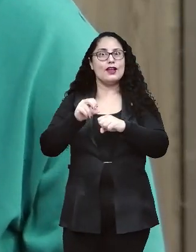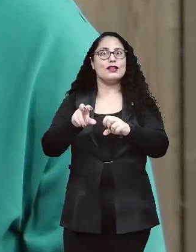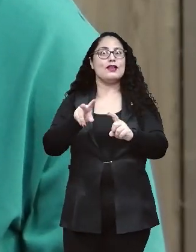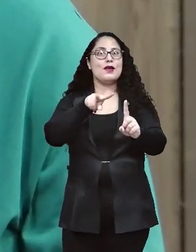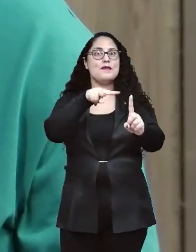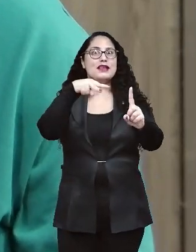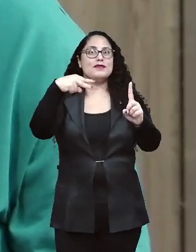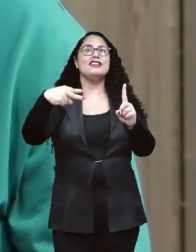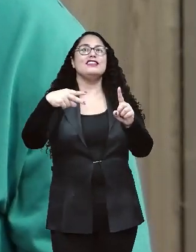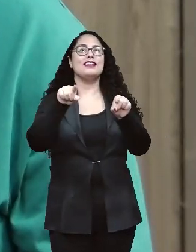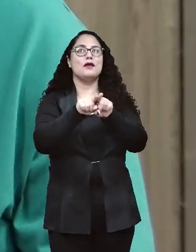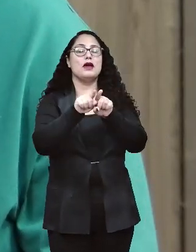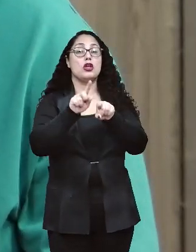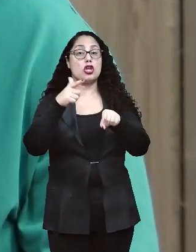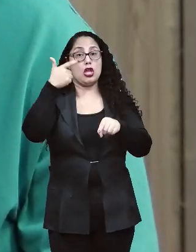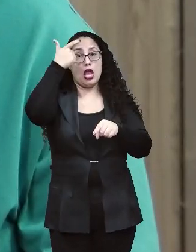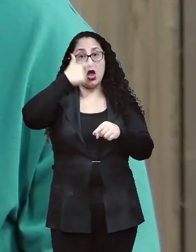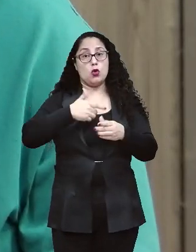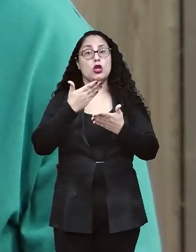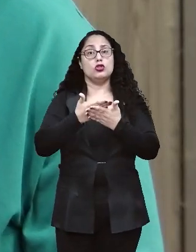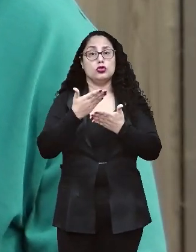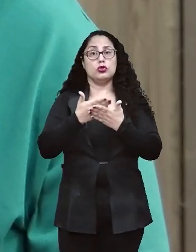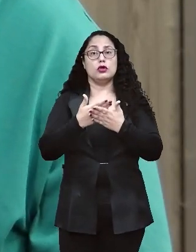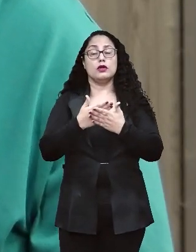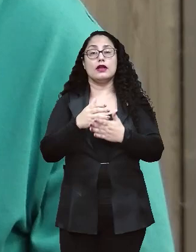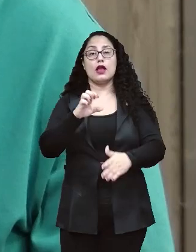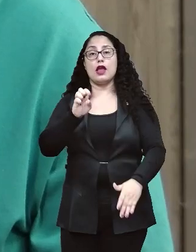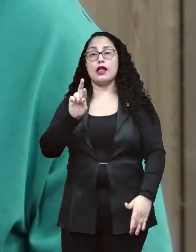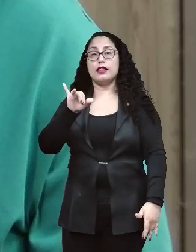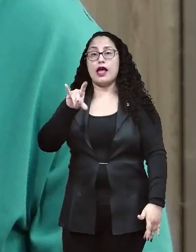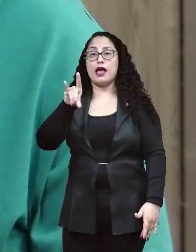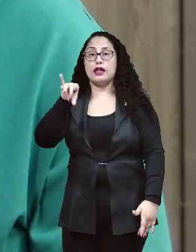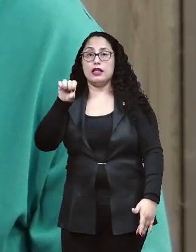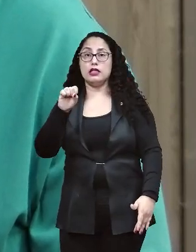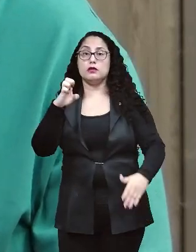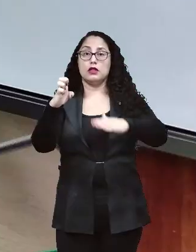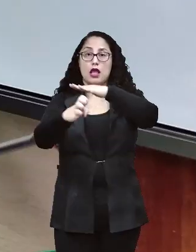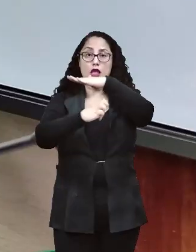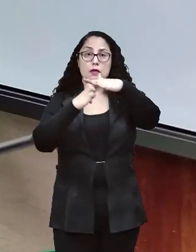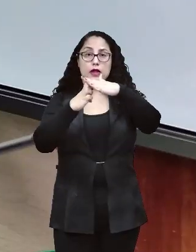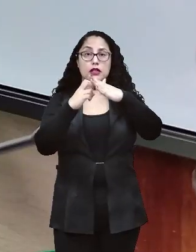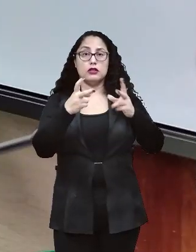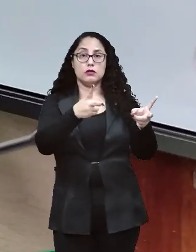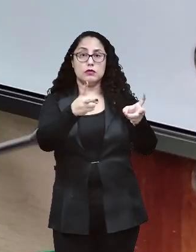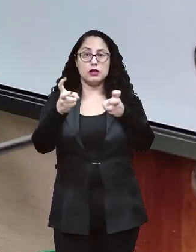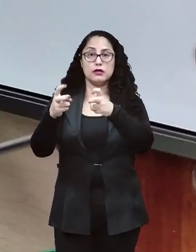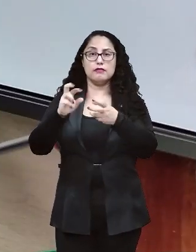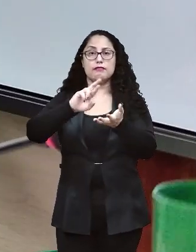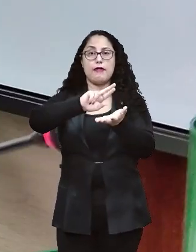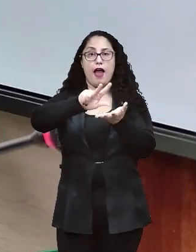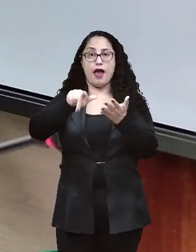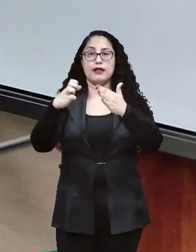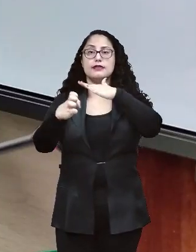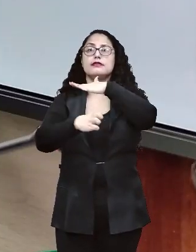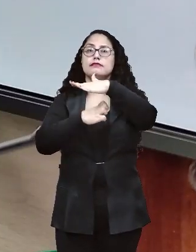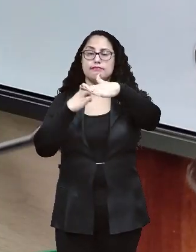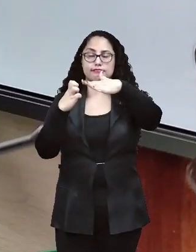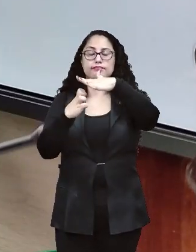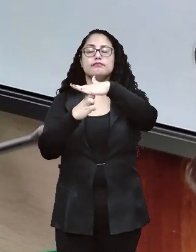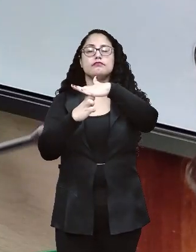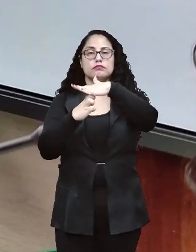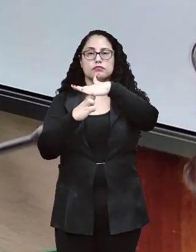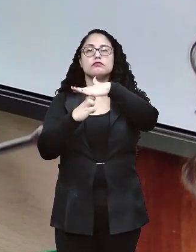perspectiva disso? O que eu tenho estudado, que é o etarismo nas organizações, né? O que a gente tem visto é que várias empresas,